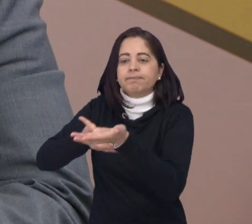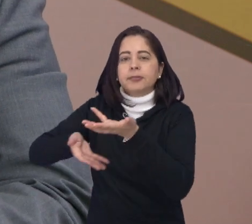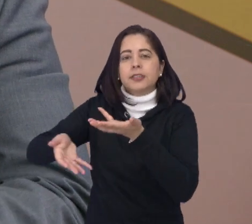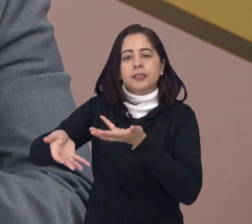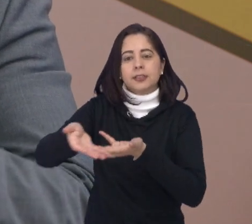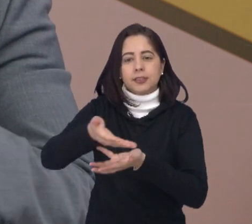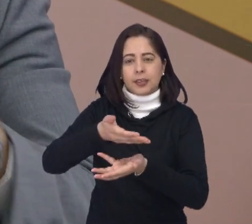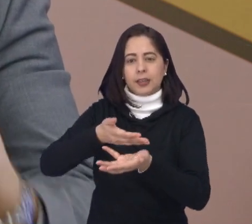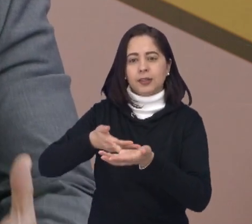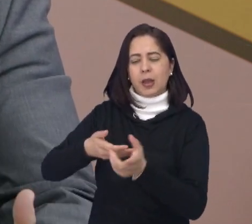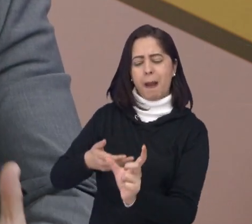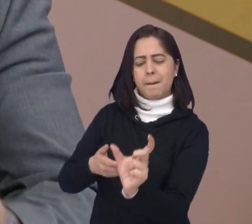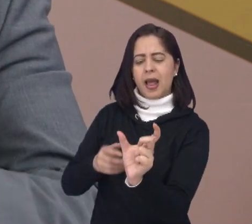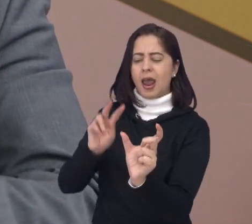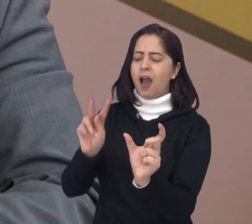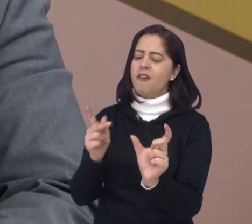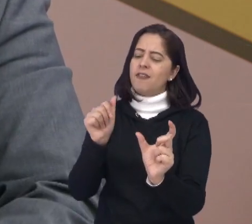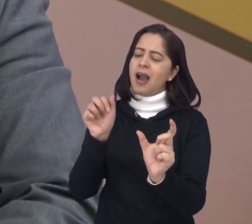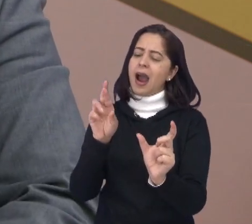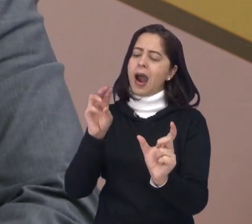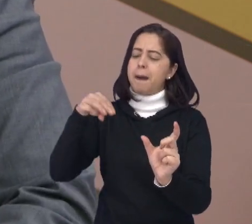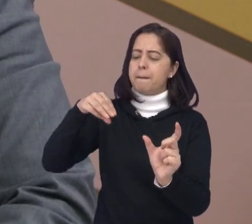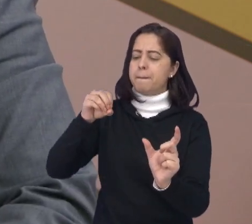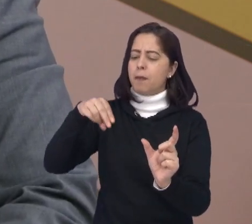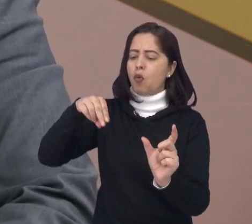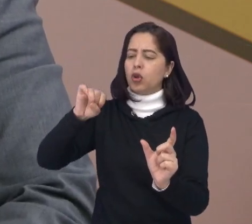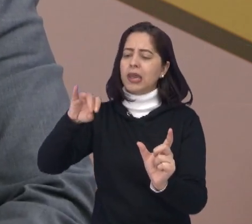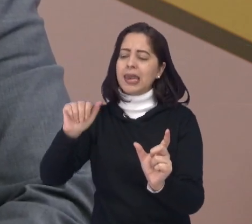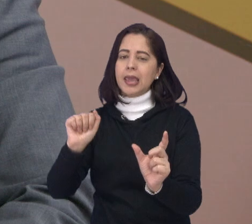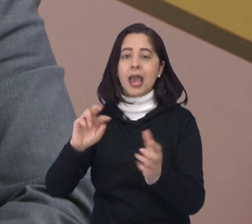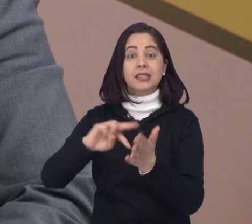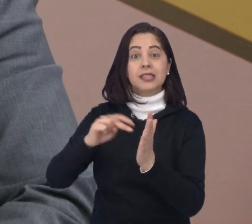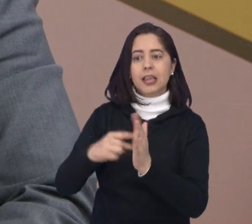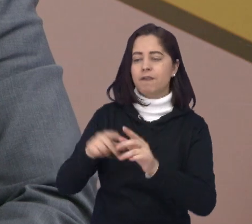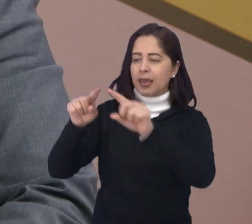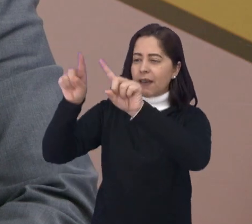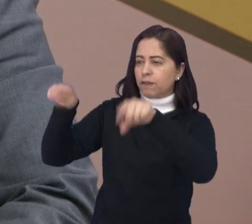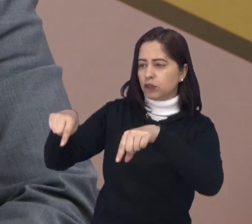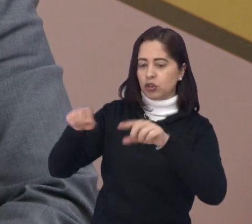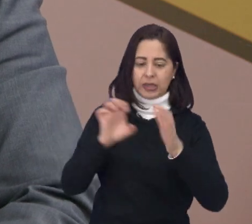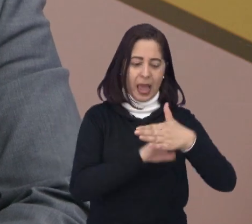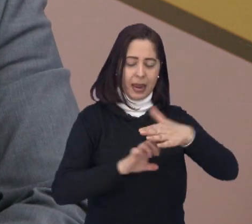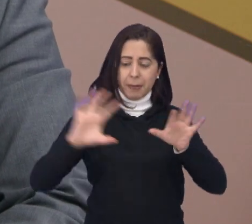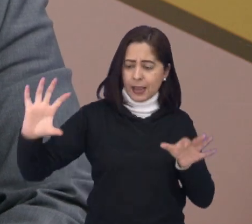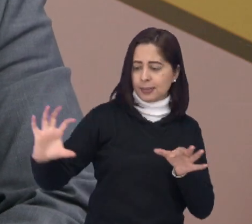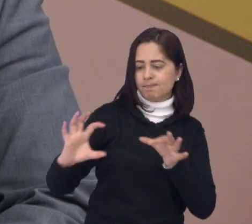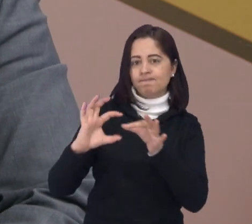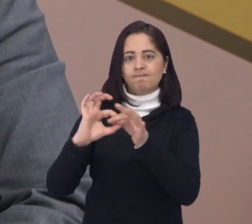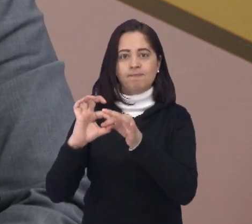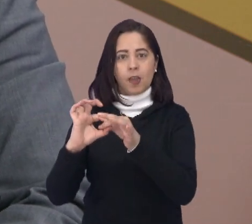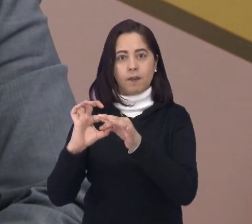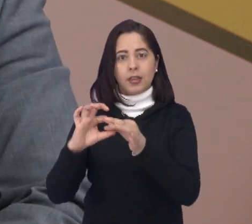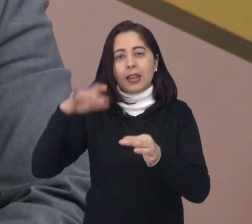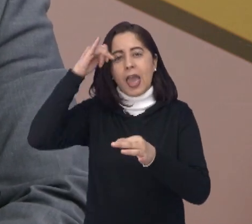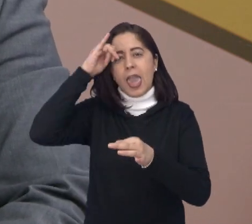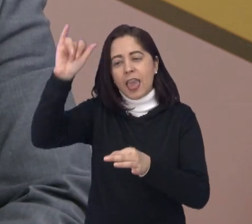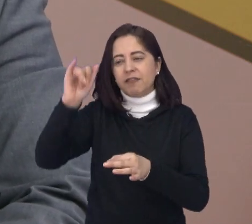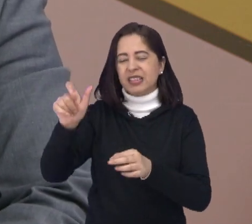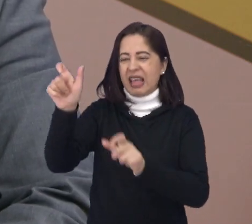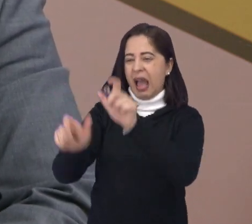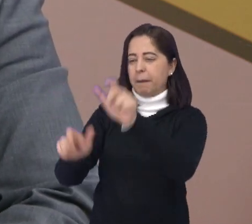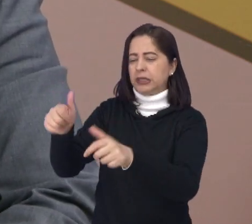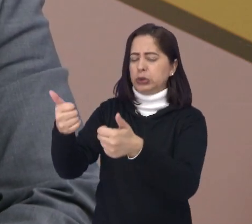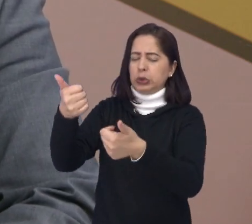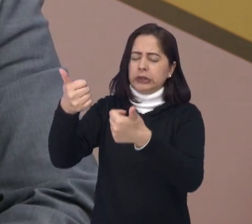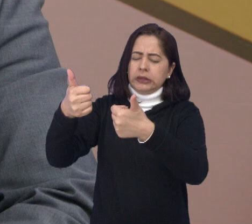harmonia, entre a empresa e o colaborador, é essencial para que não ocorra, digamos, uma piora de um quadro, Sim. um